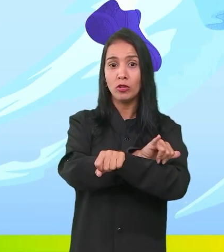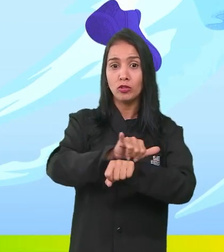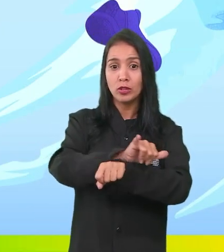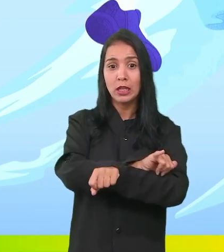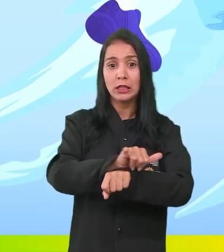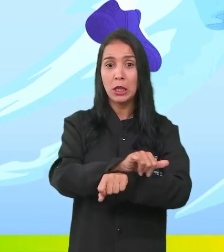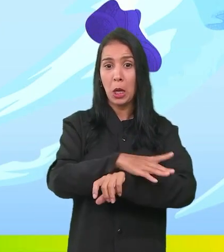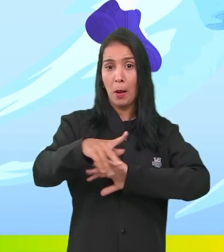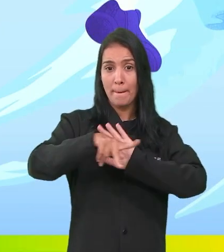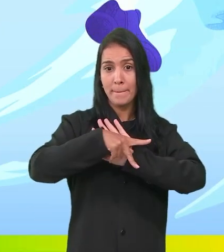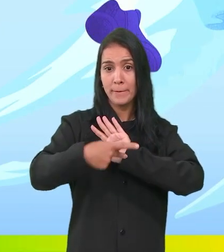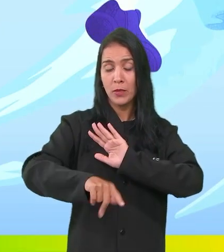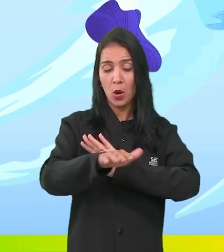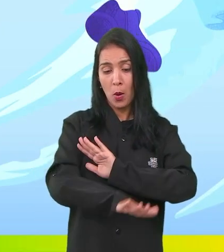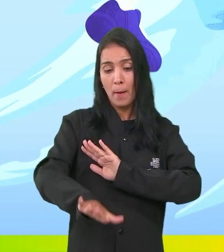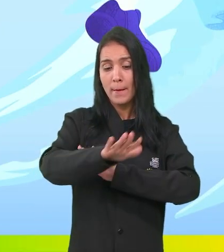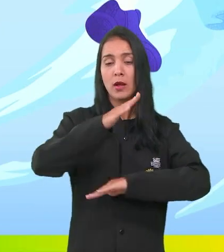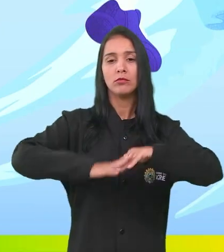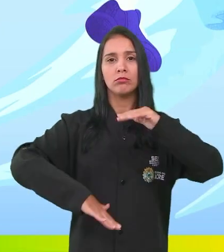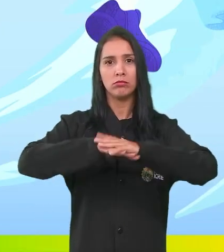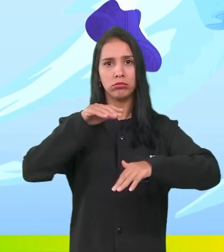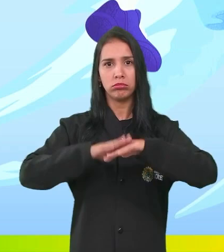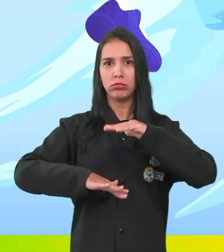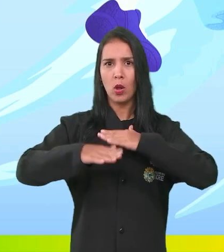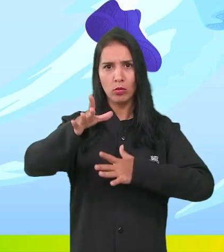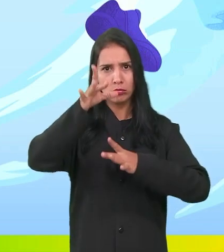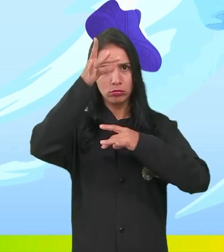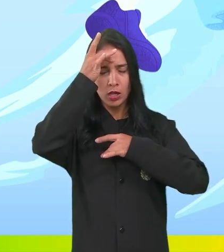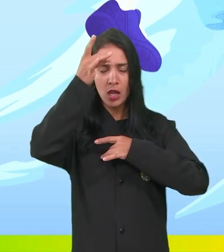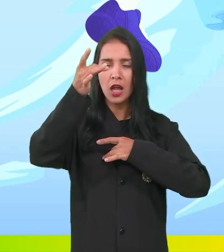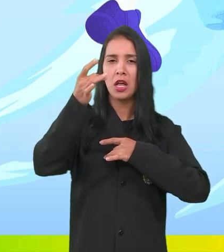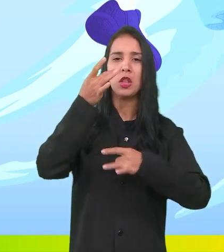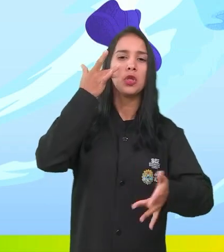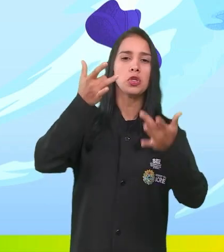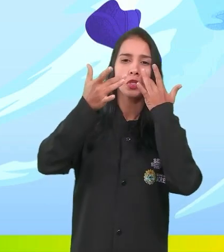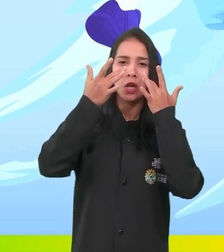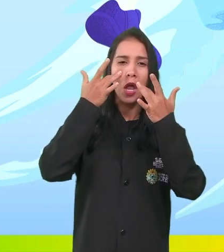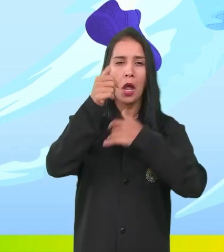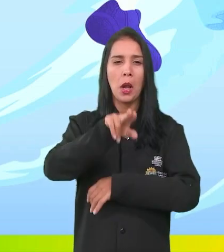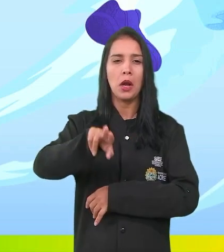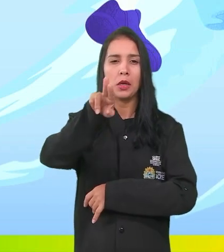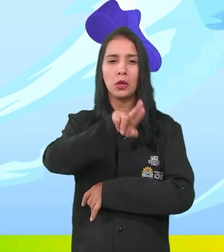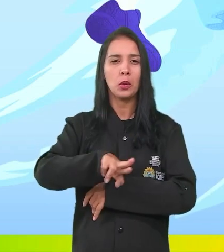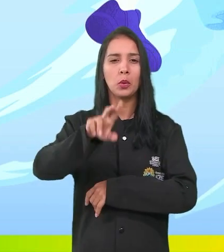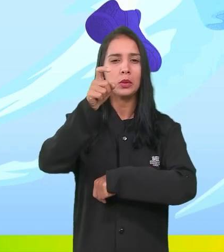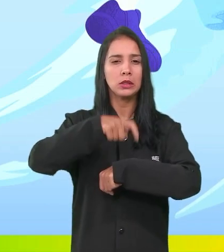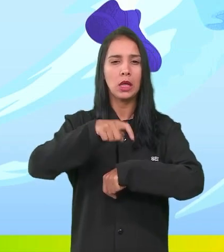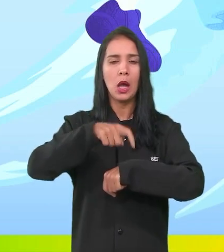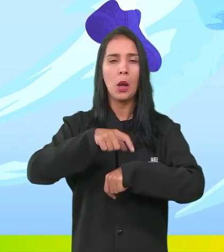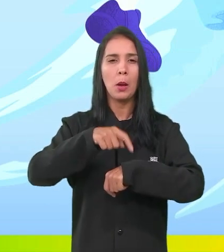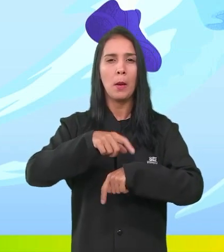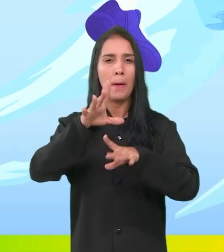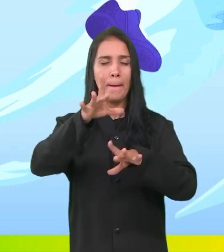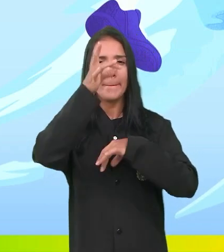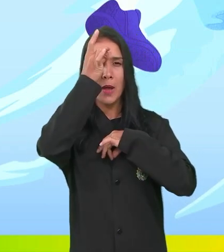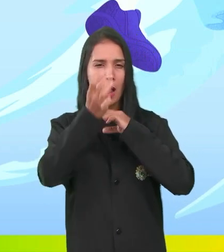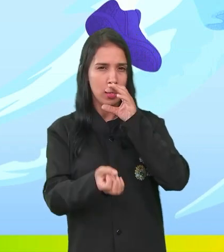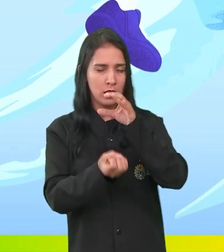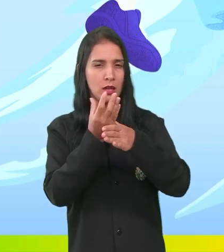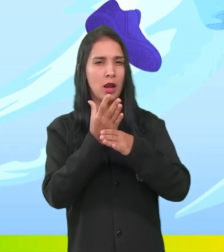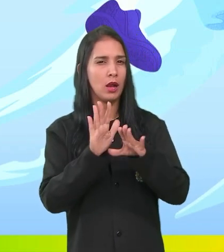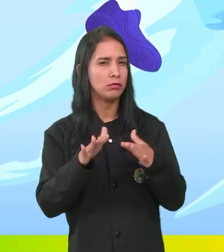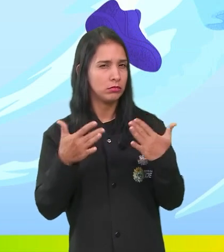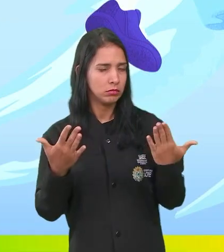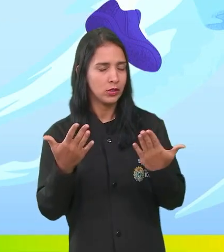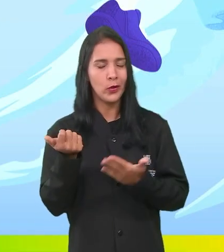arte e do teatro que utilizam gestos para criar personagens. Então, a gente observou durante a aula que a expressão corporal